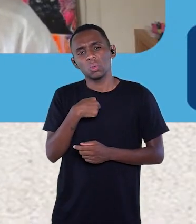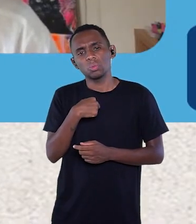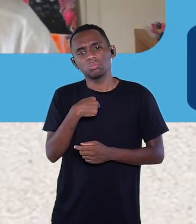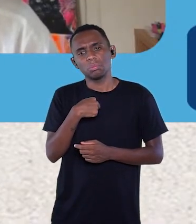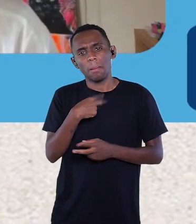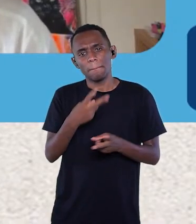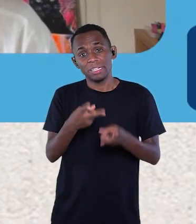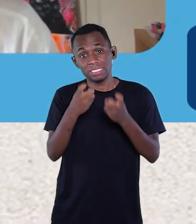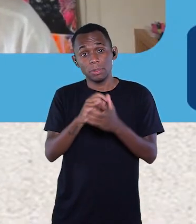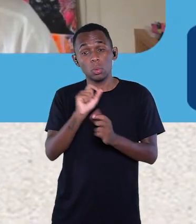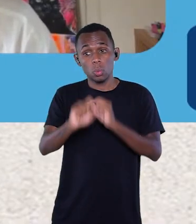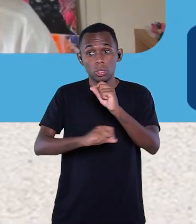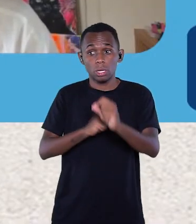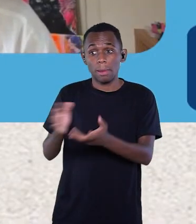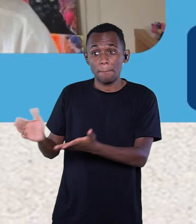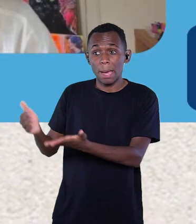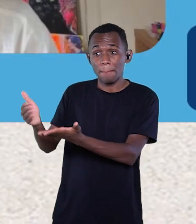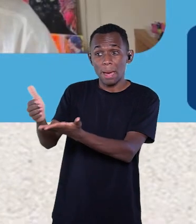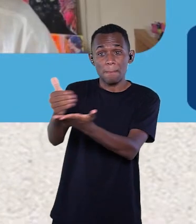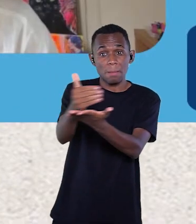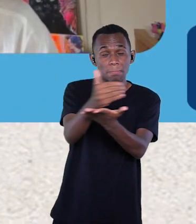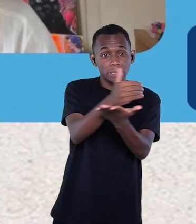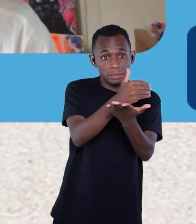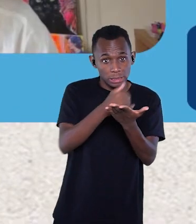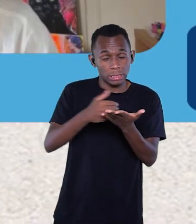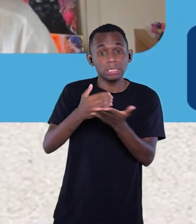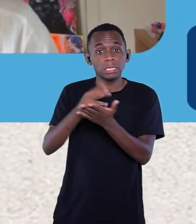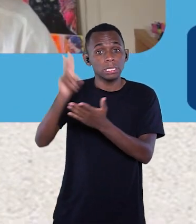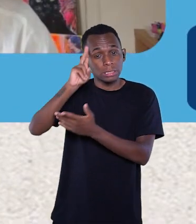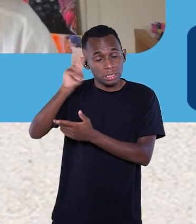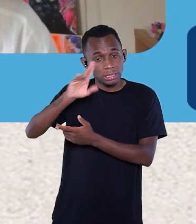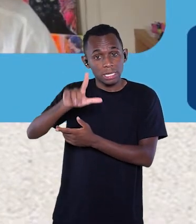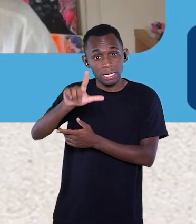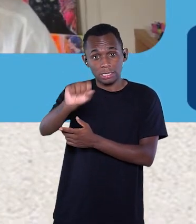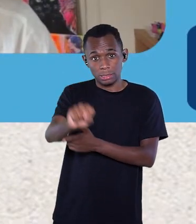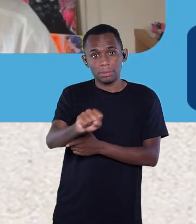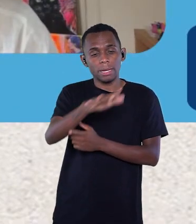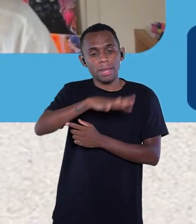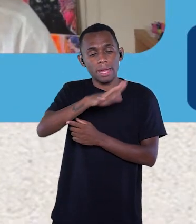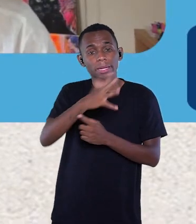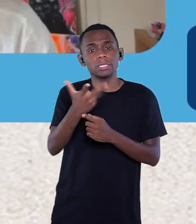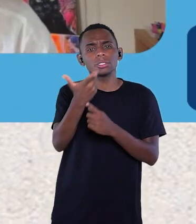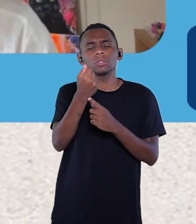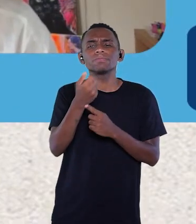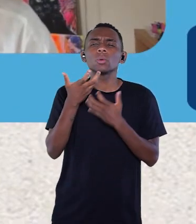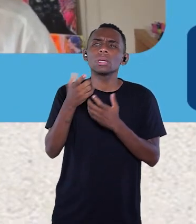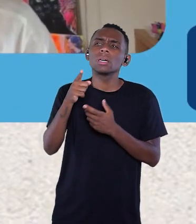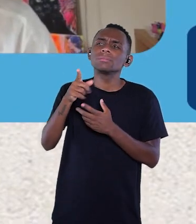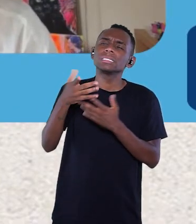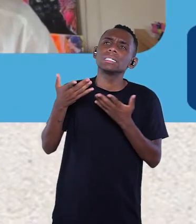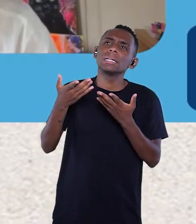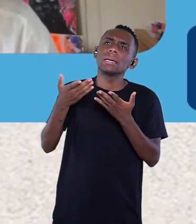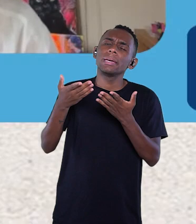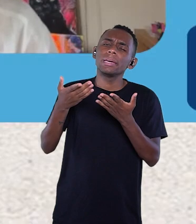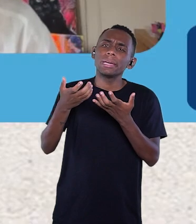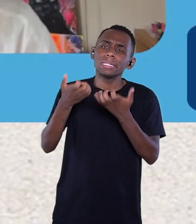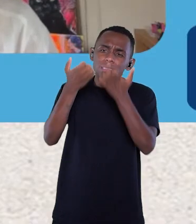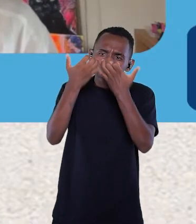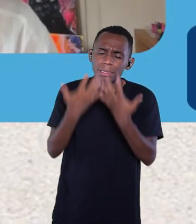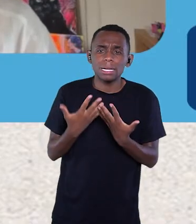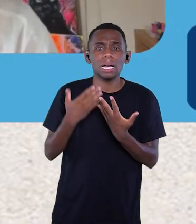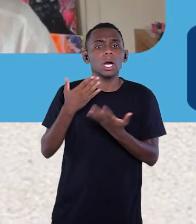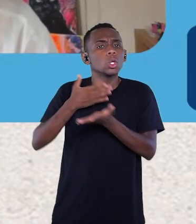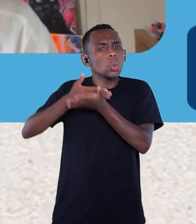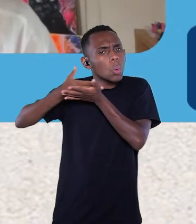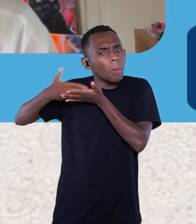de reunir ali, de trazer essa história da lesbianidade na arte, né? Eu quero te pedir para começar ali do início, quando